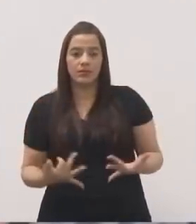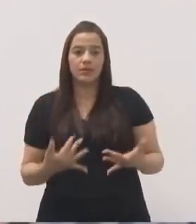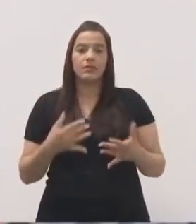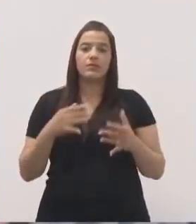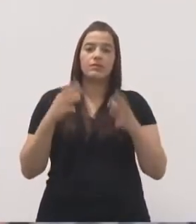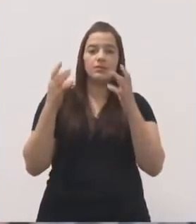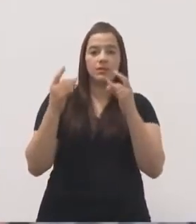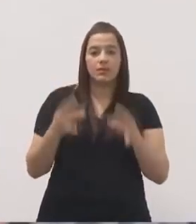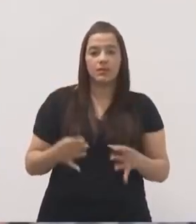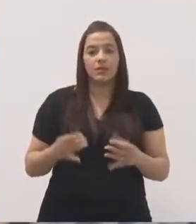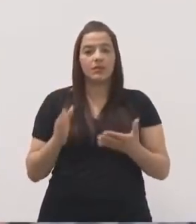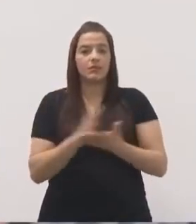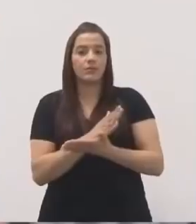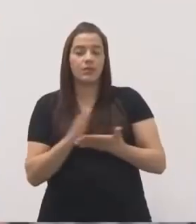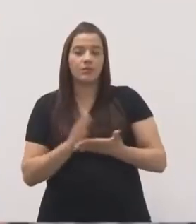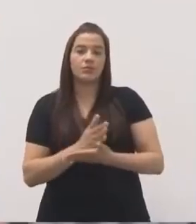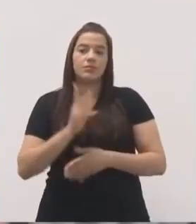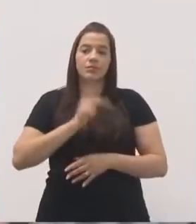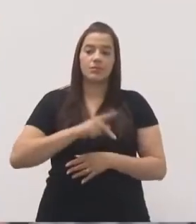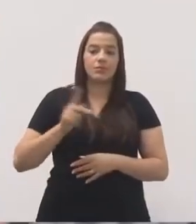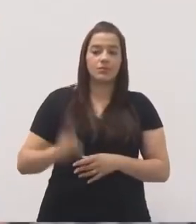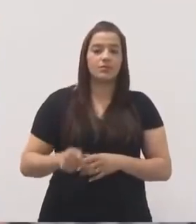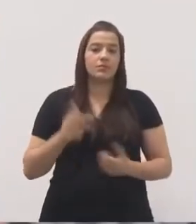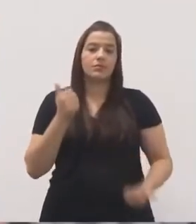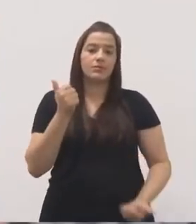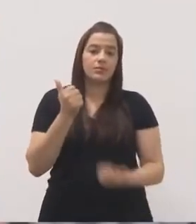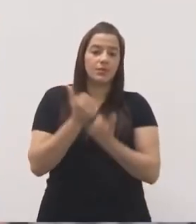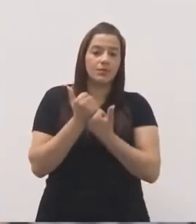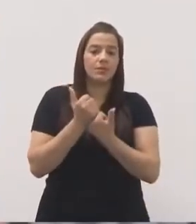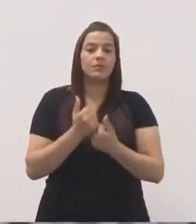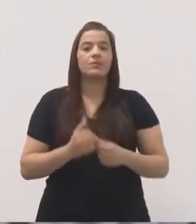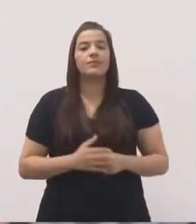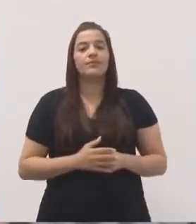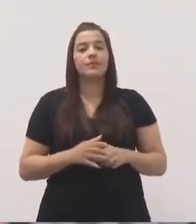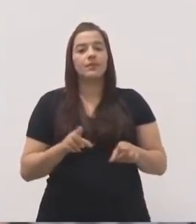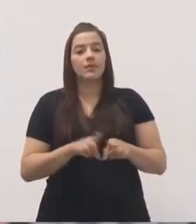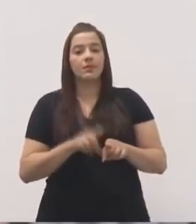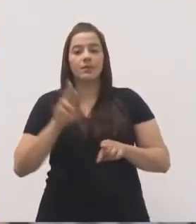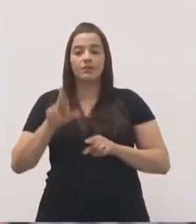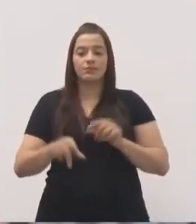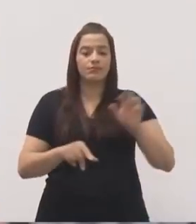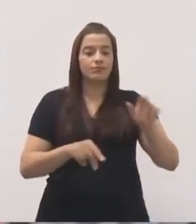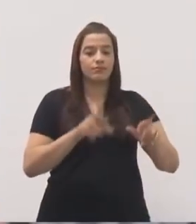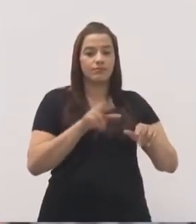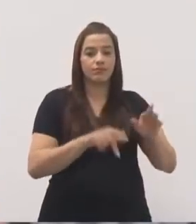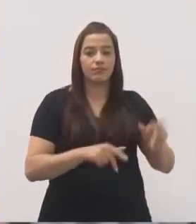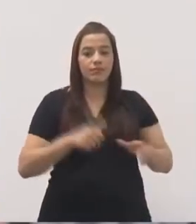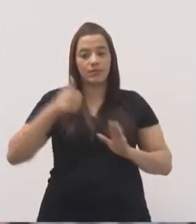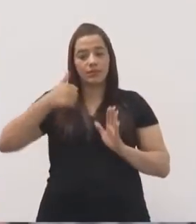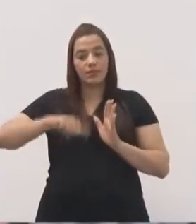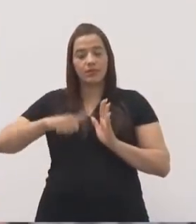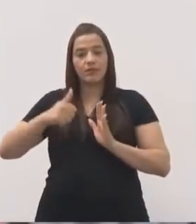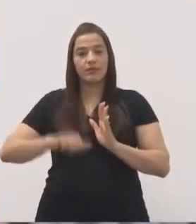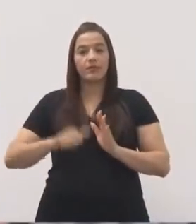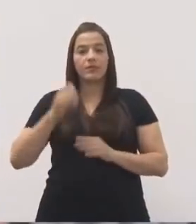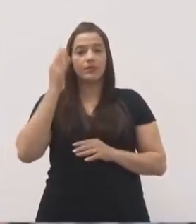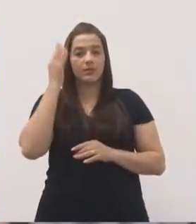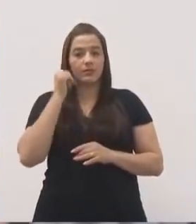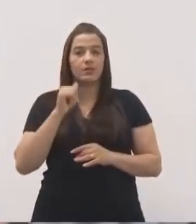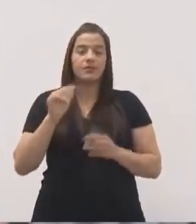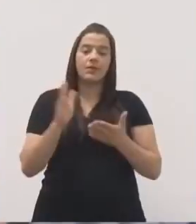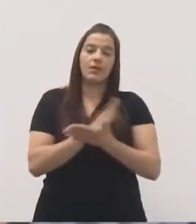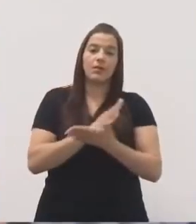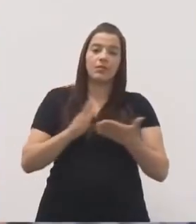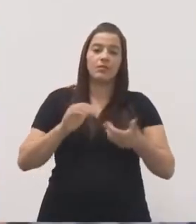tá bom? Para os nossos professores de apoio em relação à diversidade dessa avaliação, que a gente sabe que tem algumas adaptações